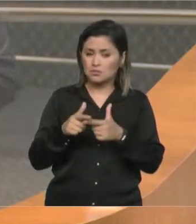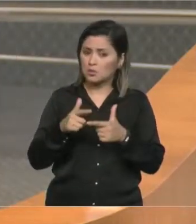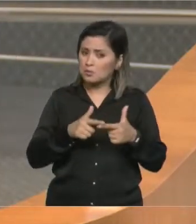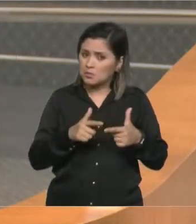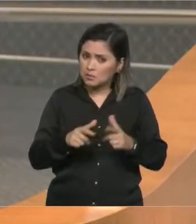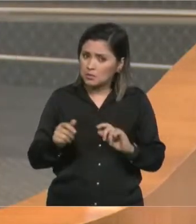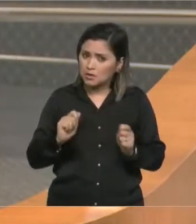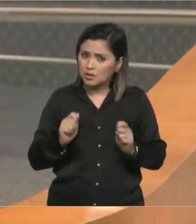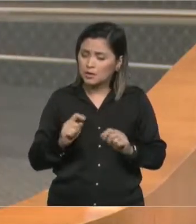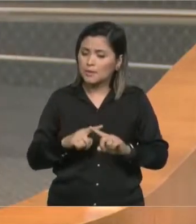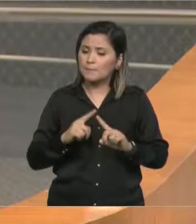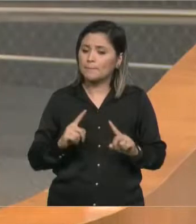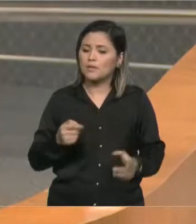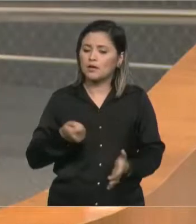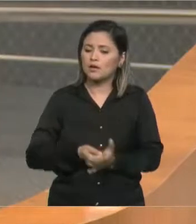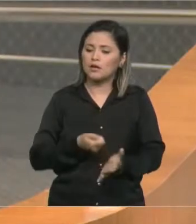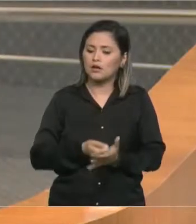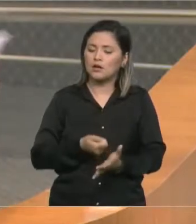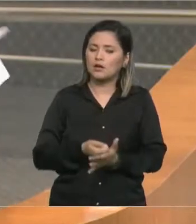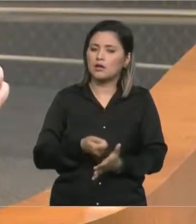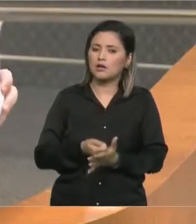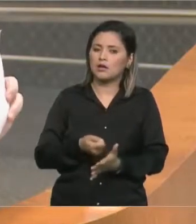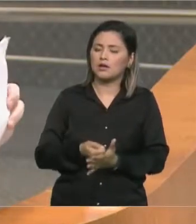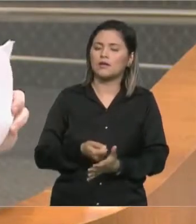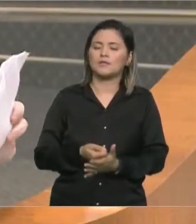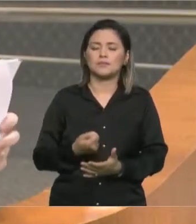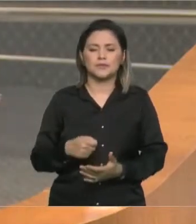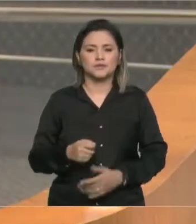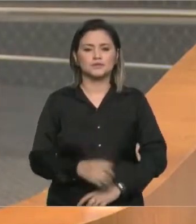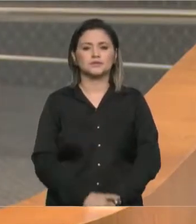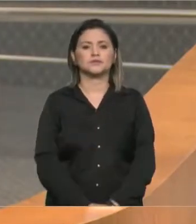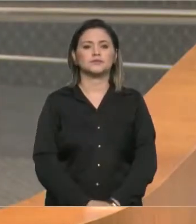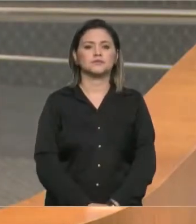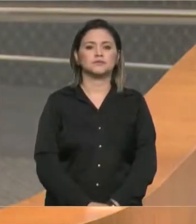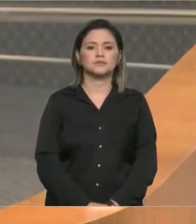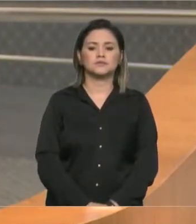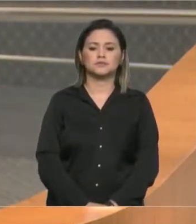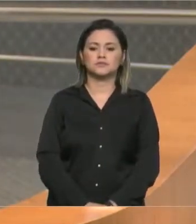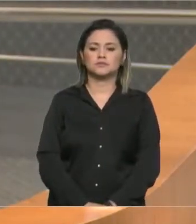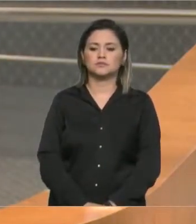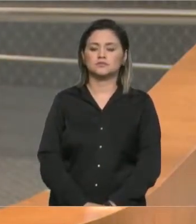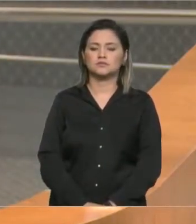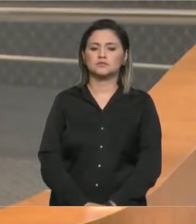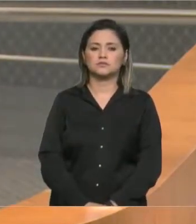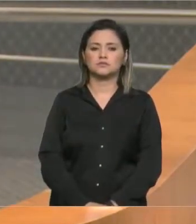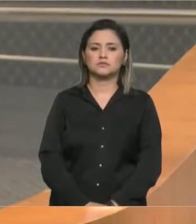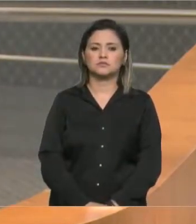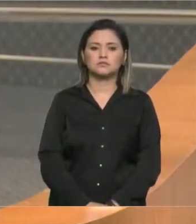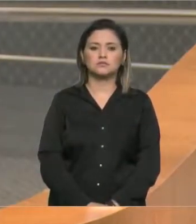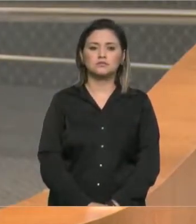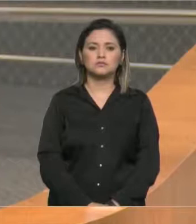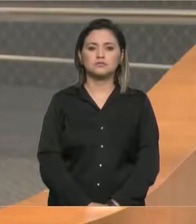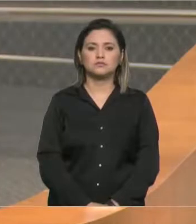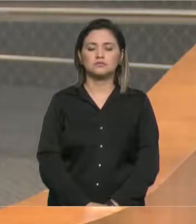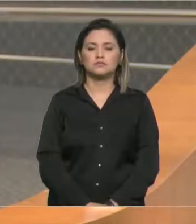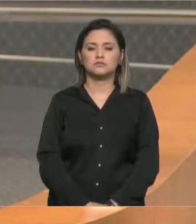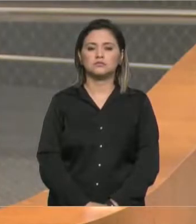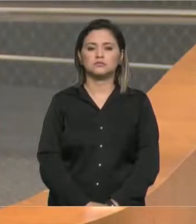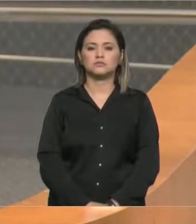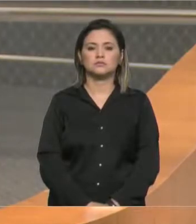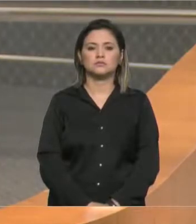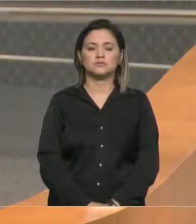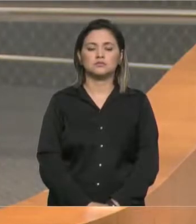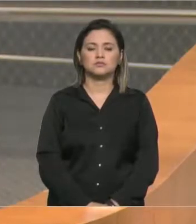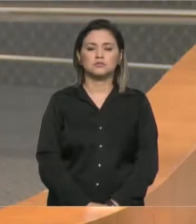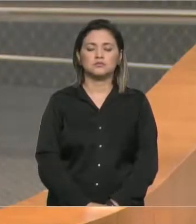nossa obrigação cobrar do poder público. Senhor presidente, então, na segunda-feira de manhã, também participei de uma reunião